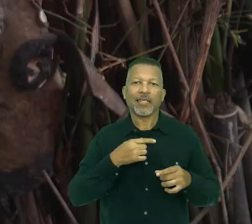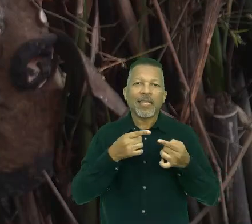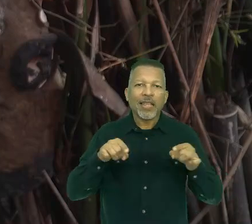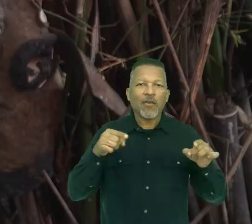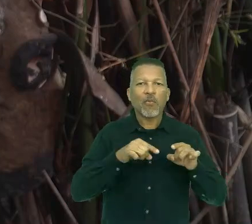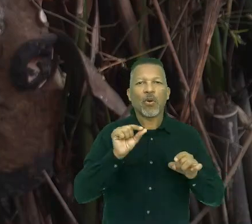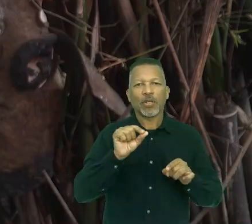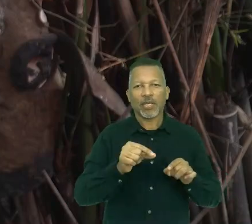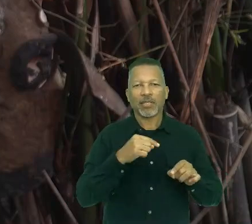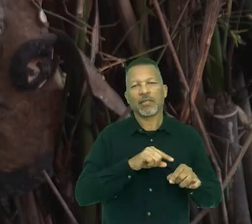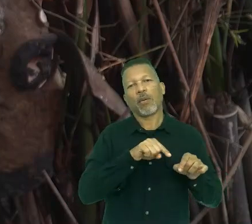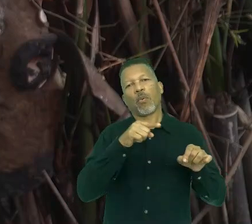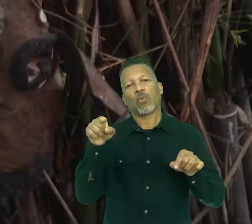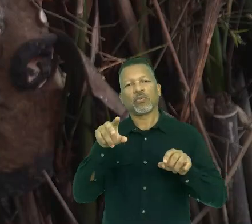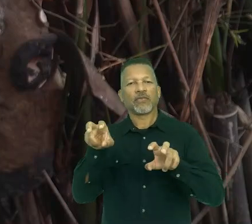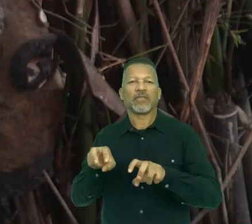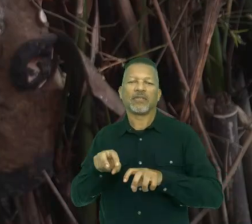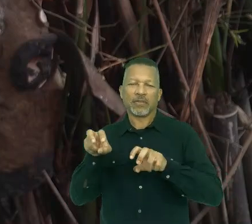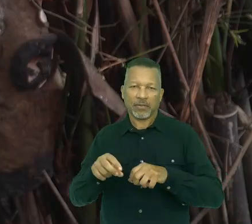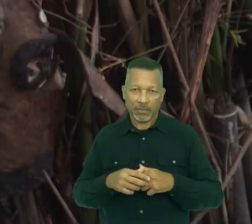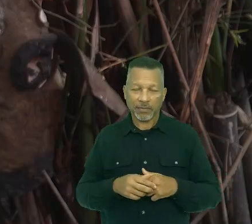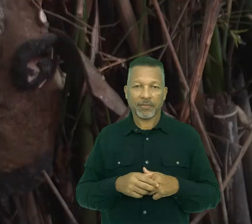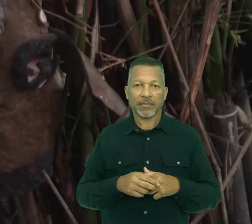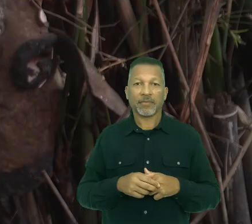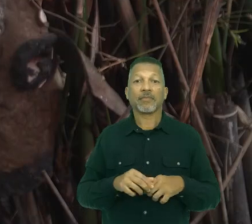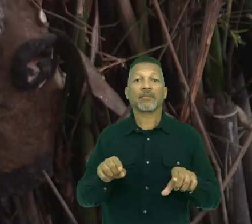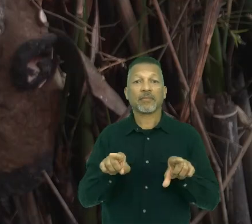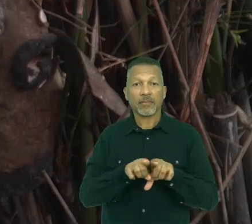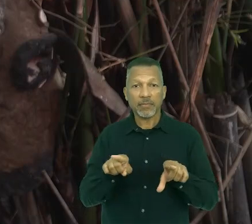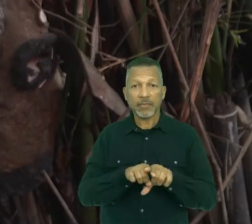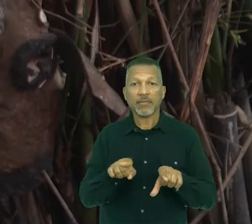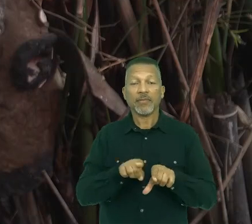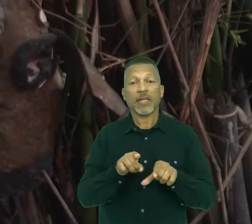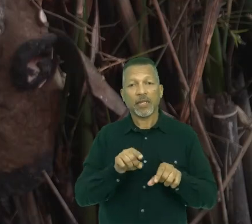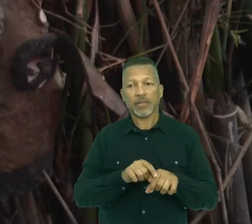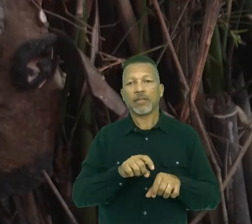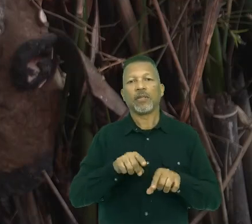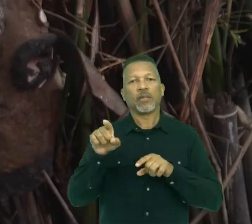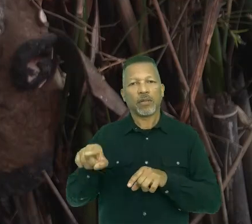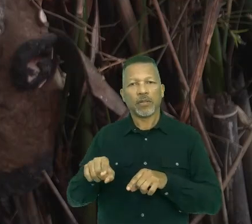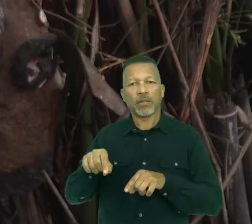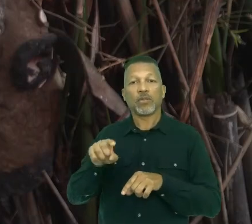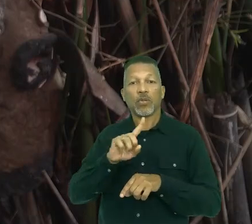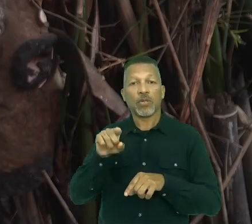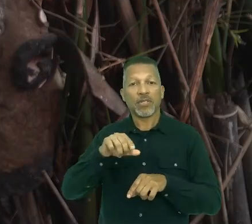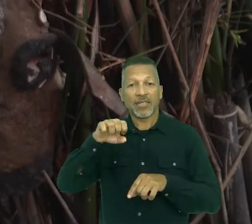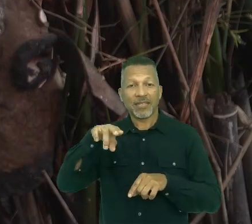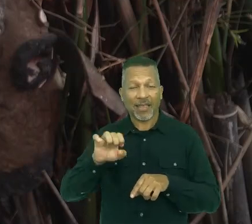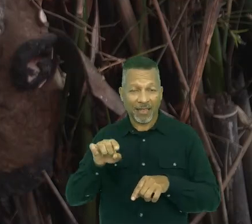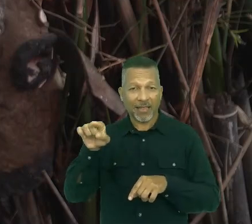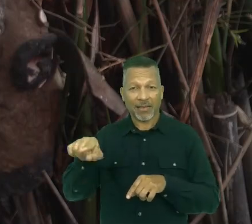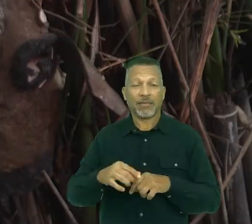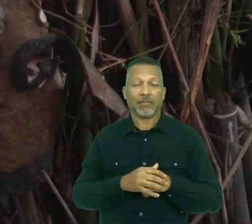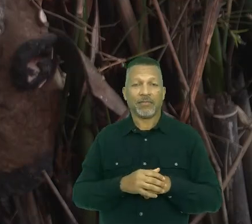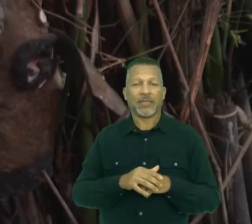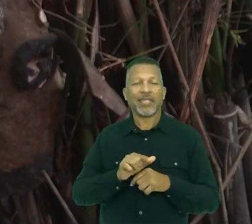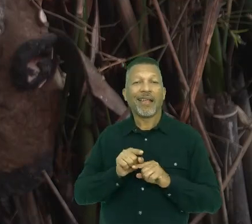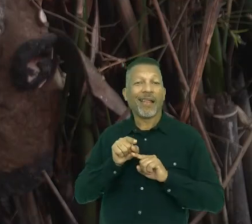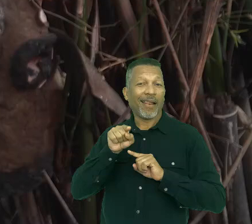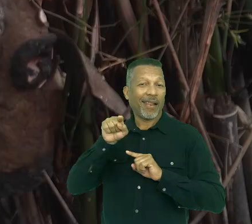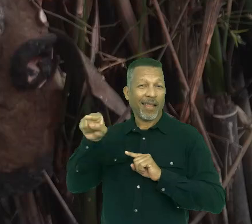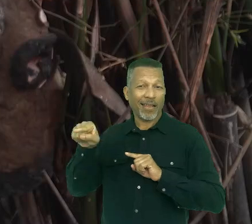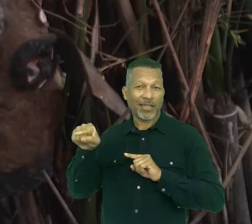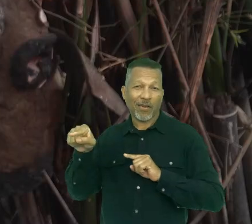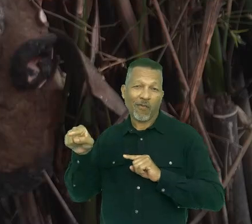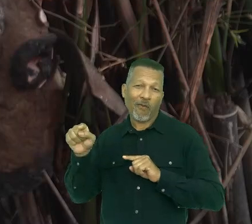um pouquinho ali e ia para outra fazenda. A gente ia até na Barra Alegre, na fazenda Zé Anatório. Dali a